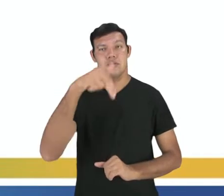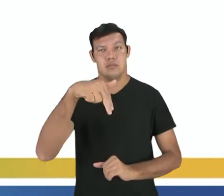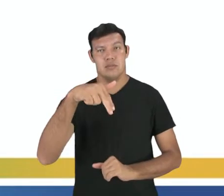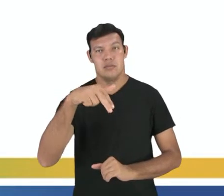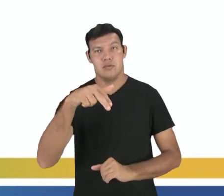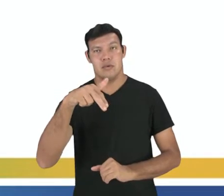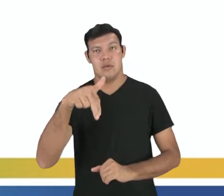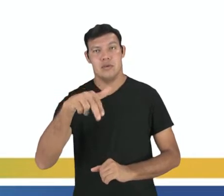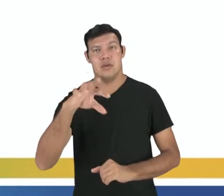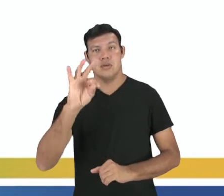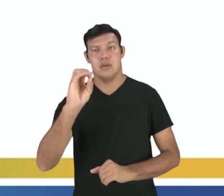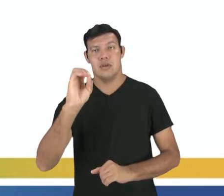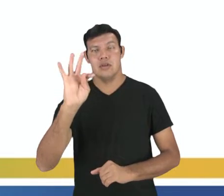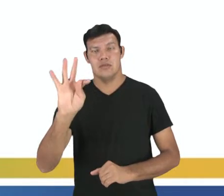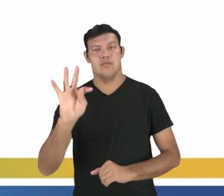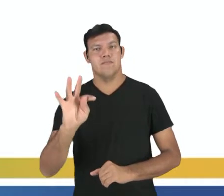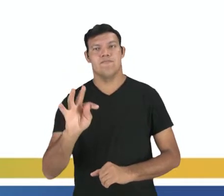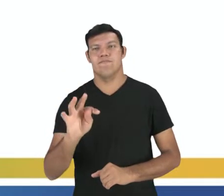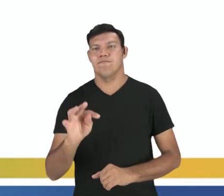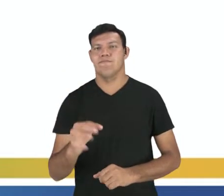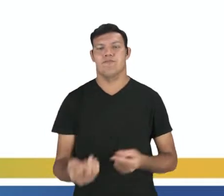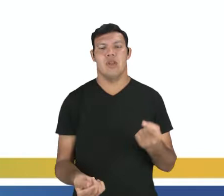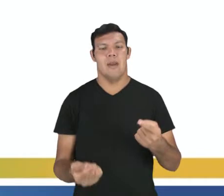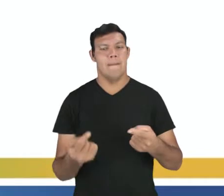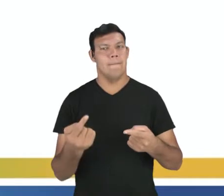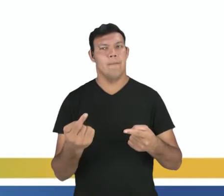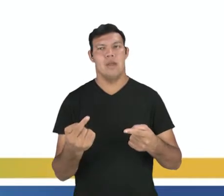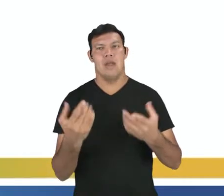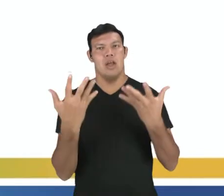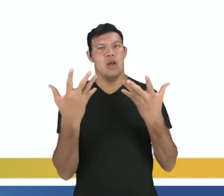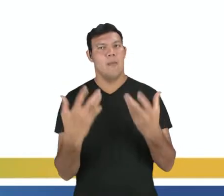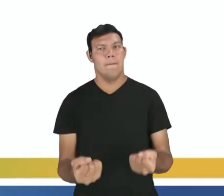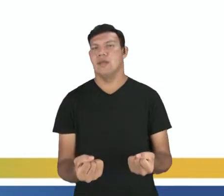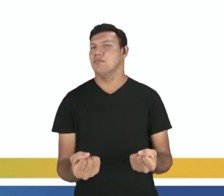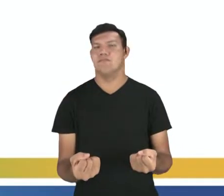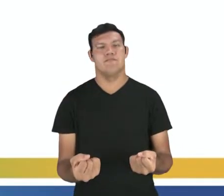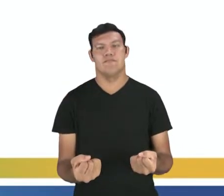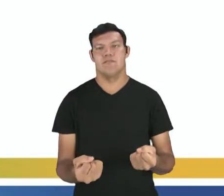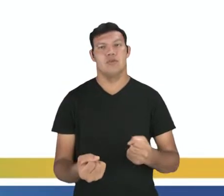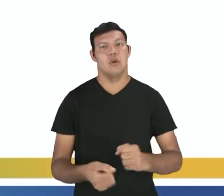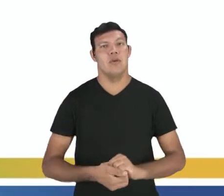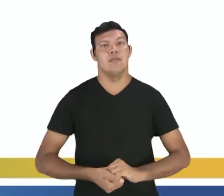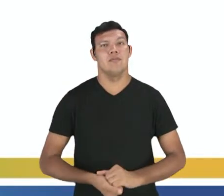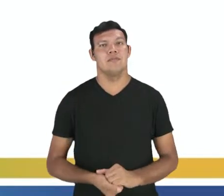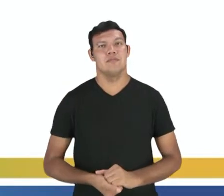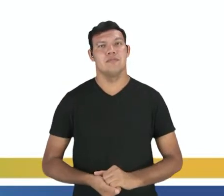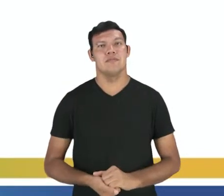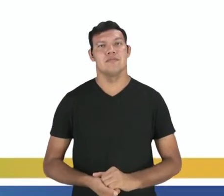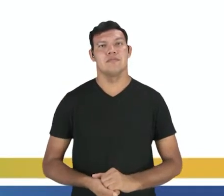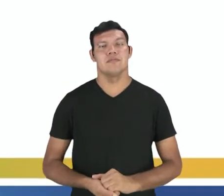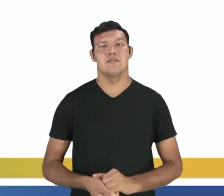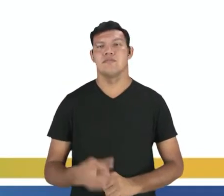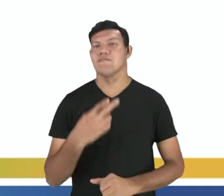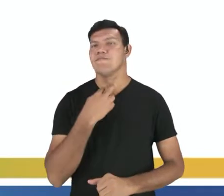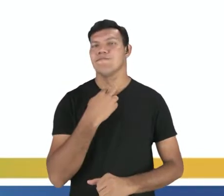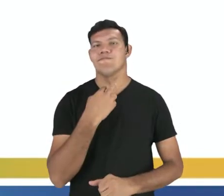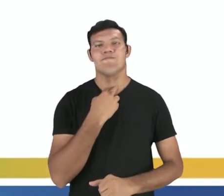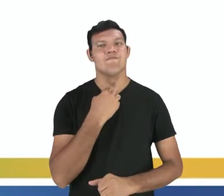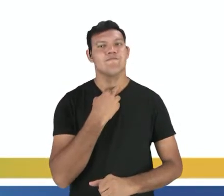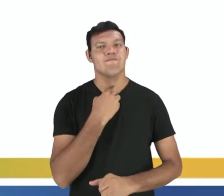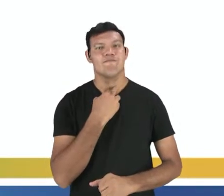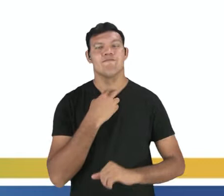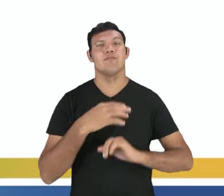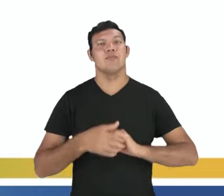que não é permitido. Então, can, sozinho, usado nessas situações que eu mencionei há